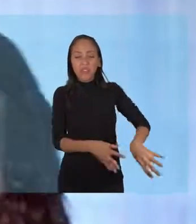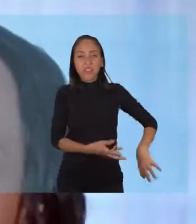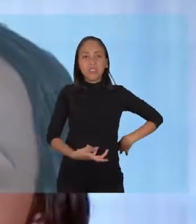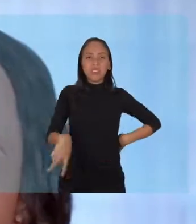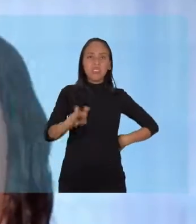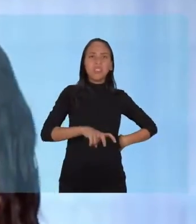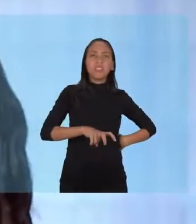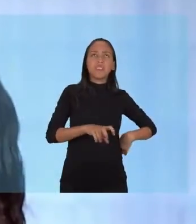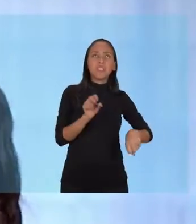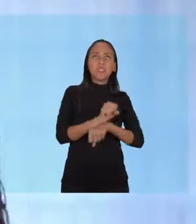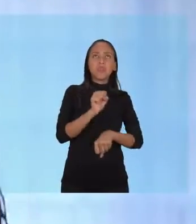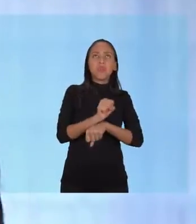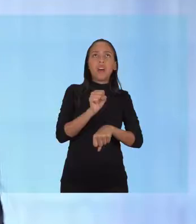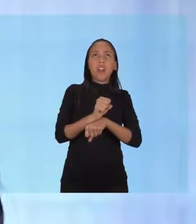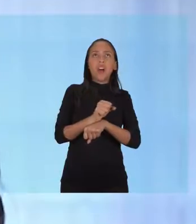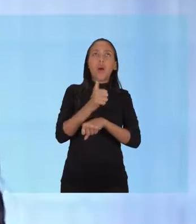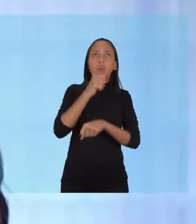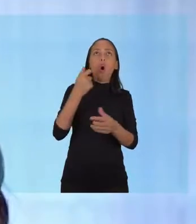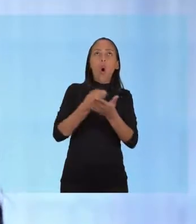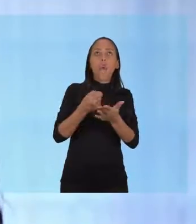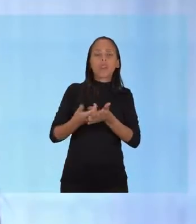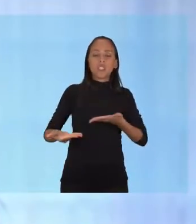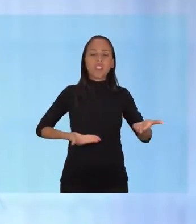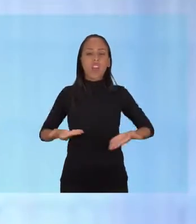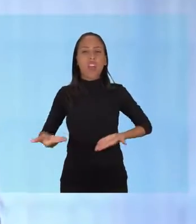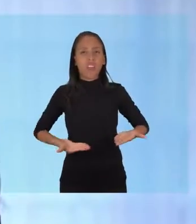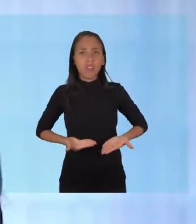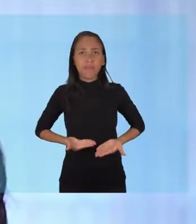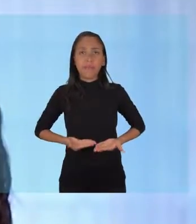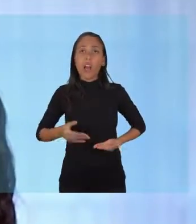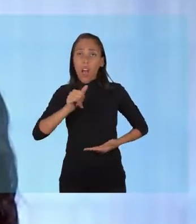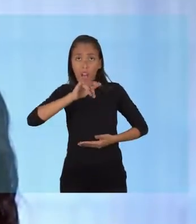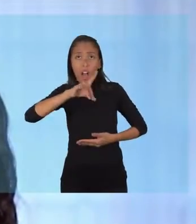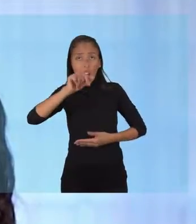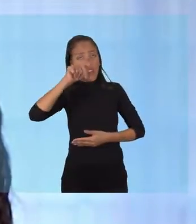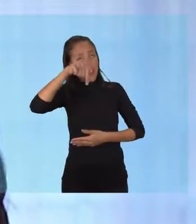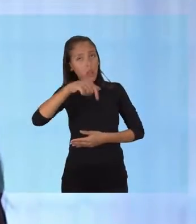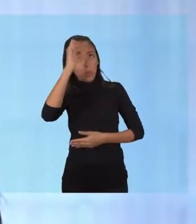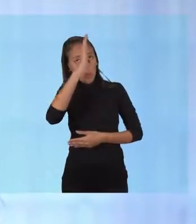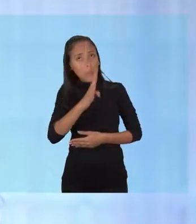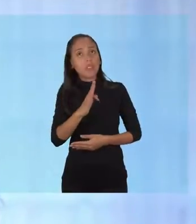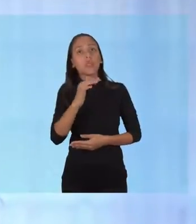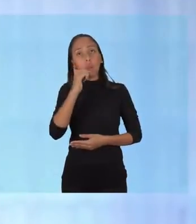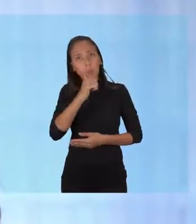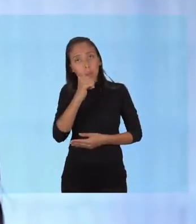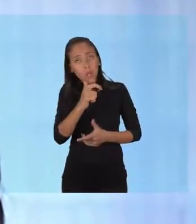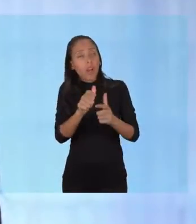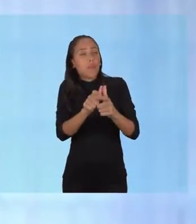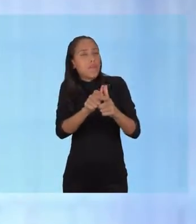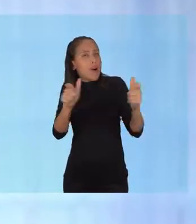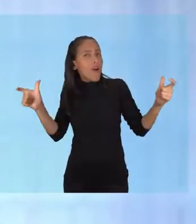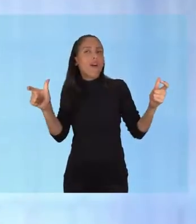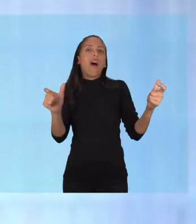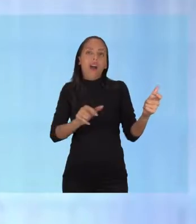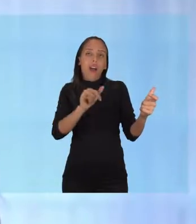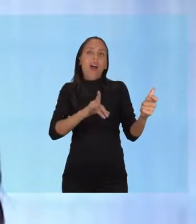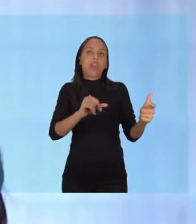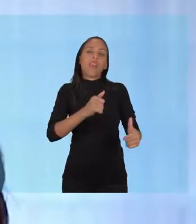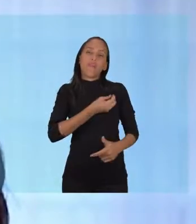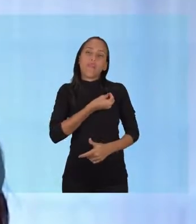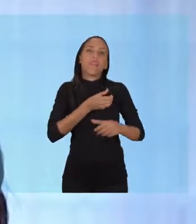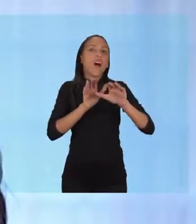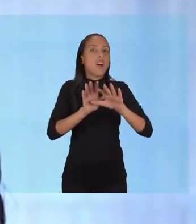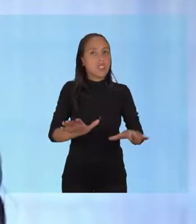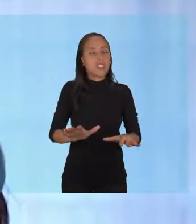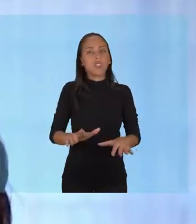no sofá e ele tem que ser servido. Essa é a mulher do Brasil ainda. Boa parte, grande parte ainda vive isso.